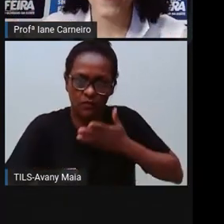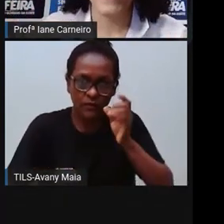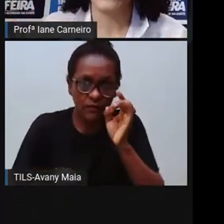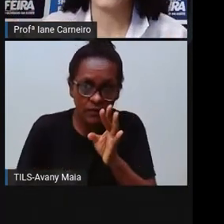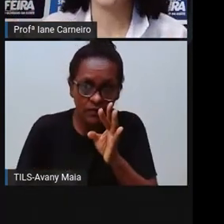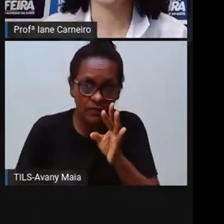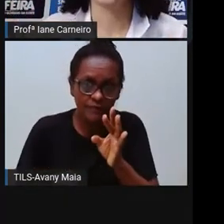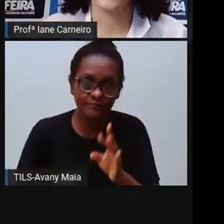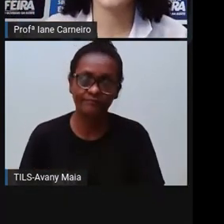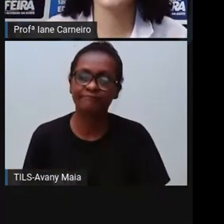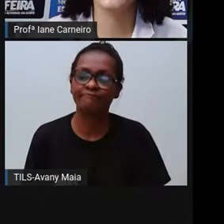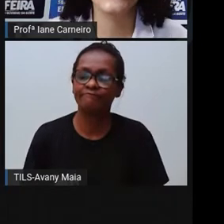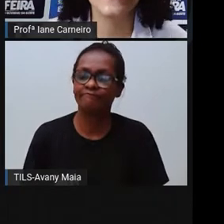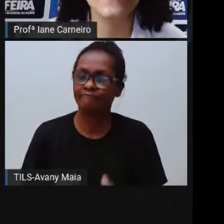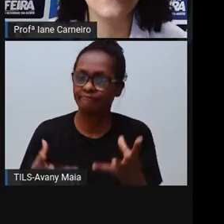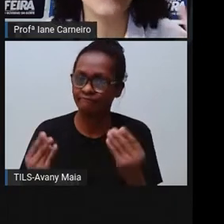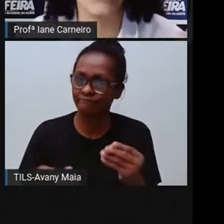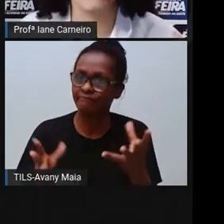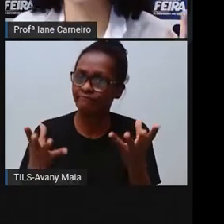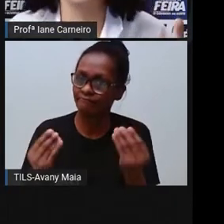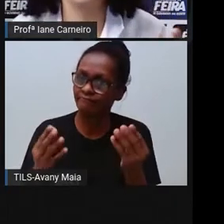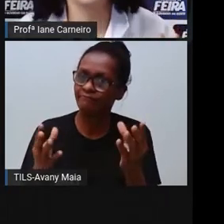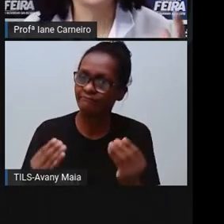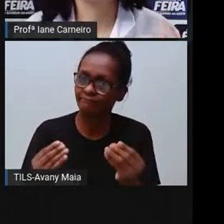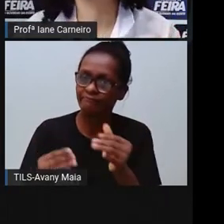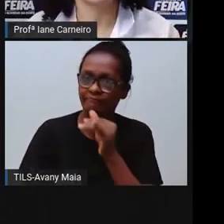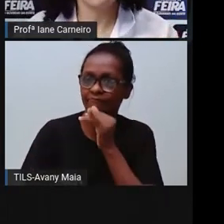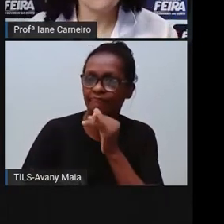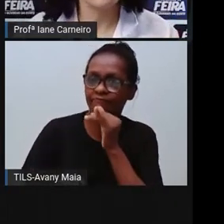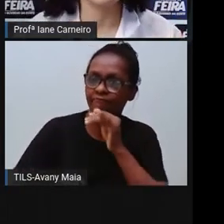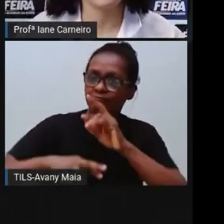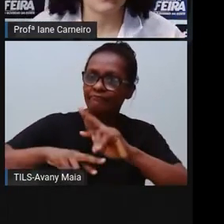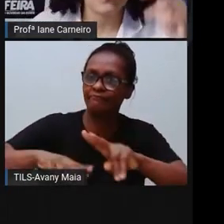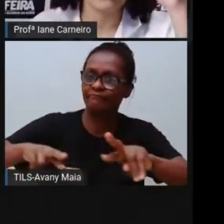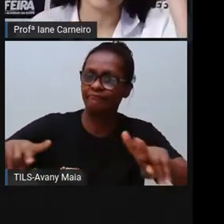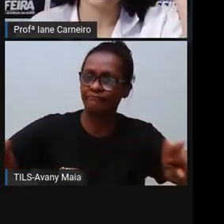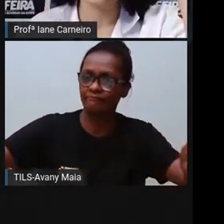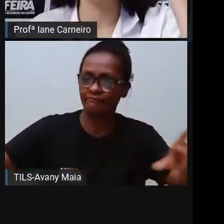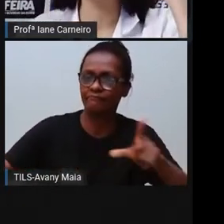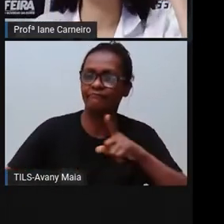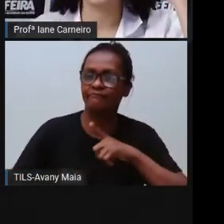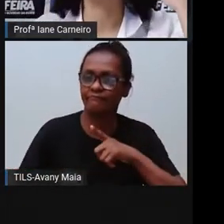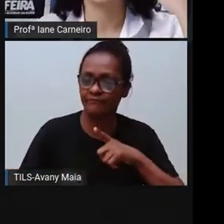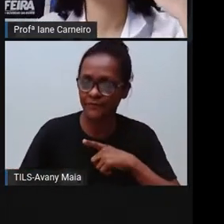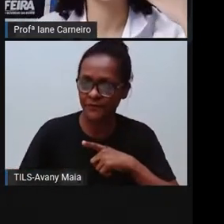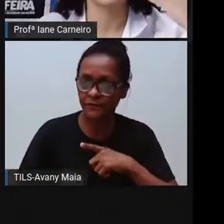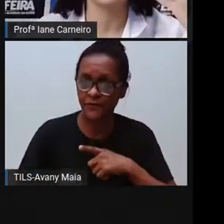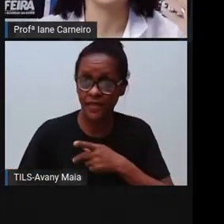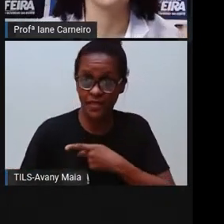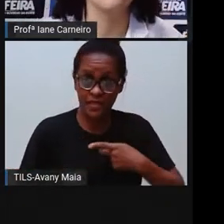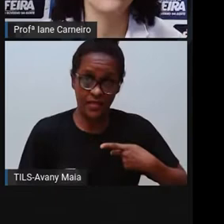Ó, tem várias outras formas de nós cuidarmos do nosso corpo e a gente dar